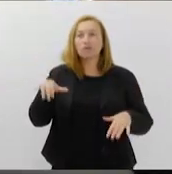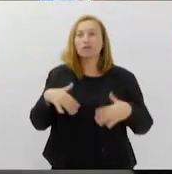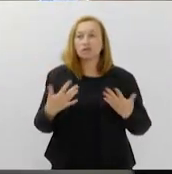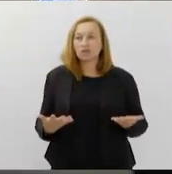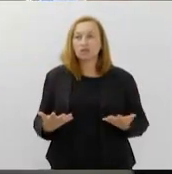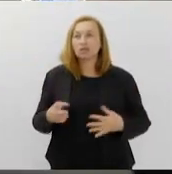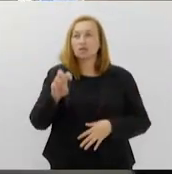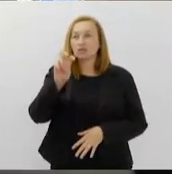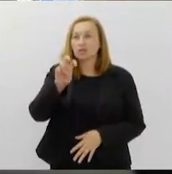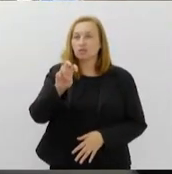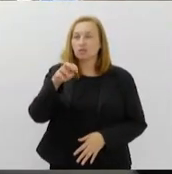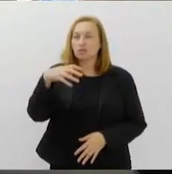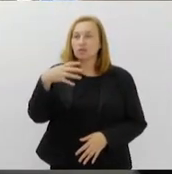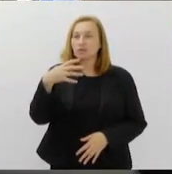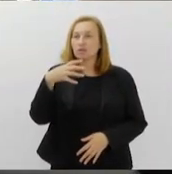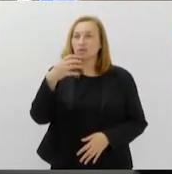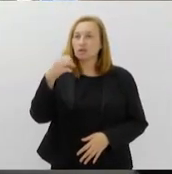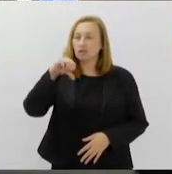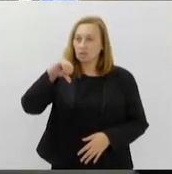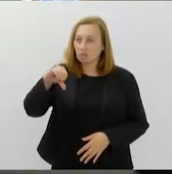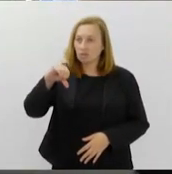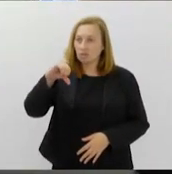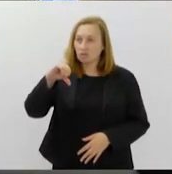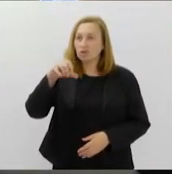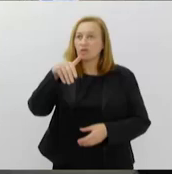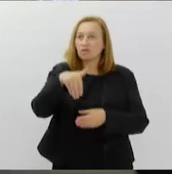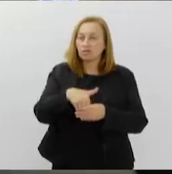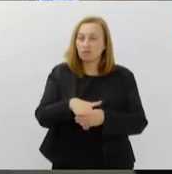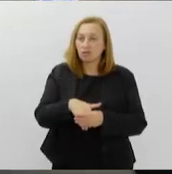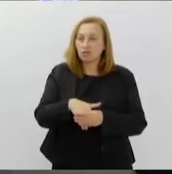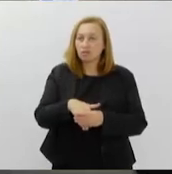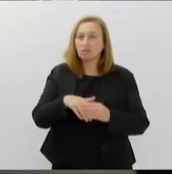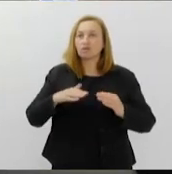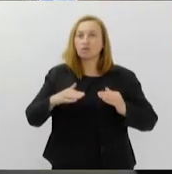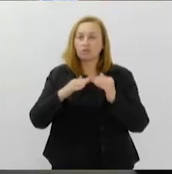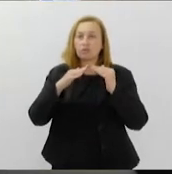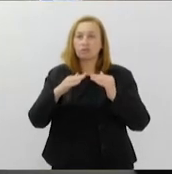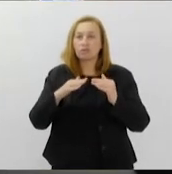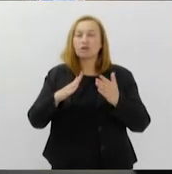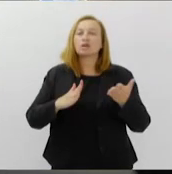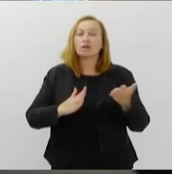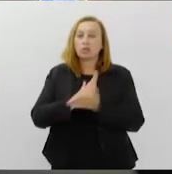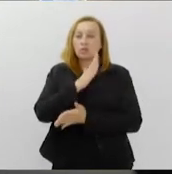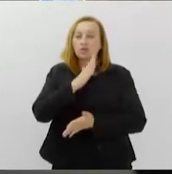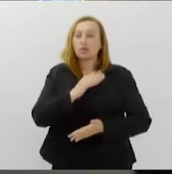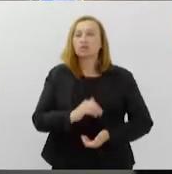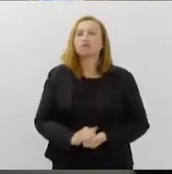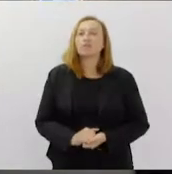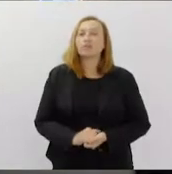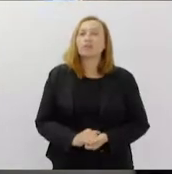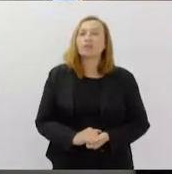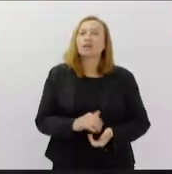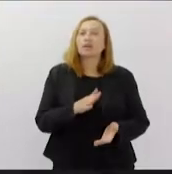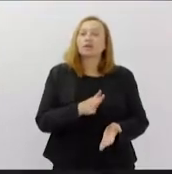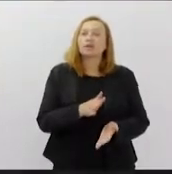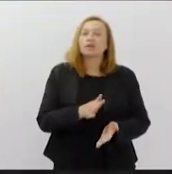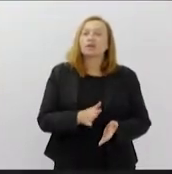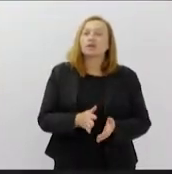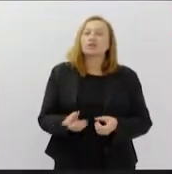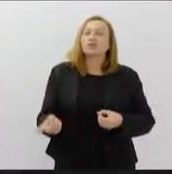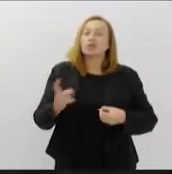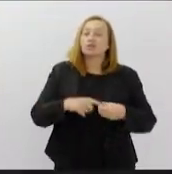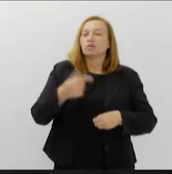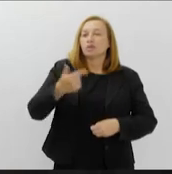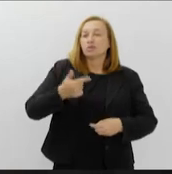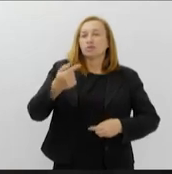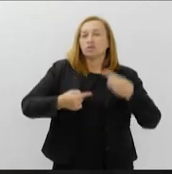com 59 votos a favor, o projeto está aprovado. Vai a redação do vencido para a